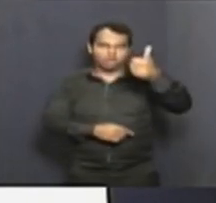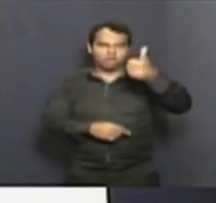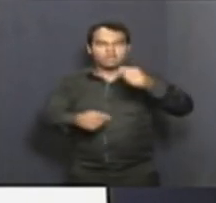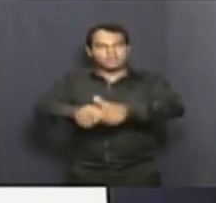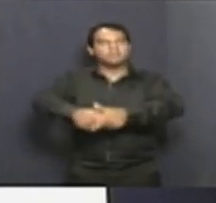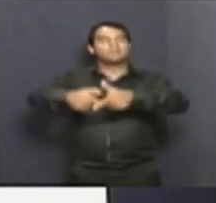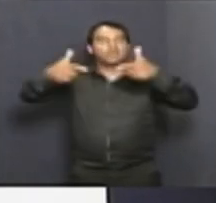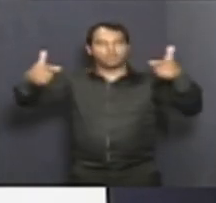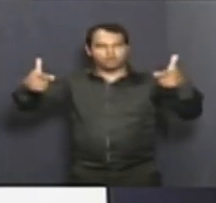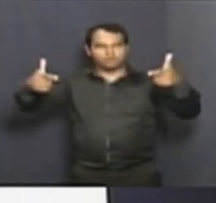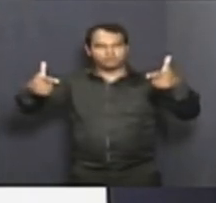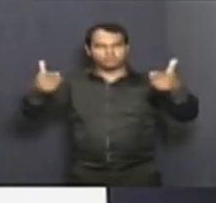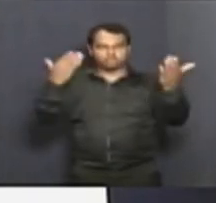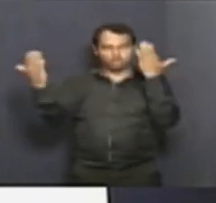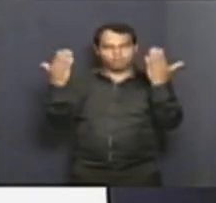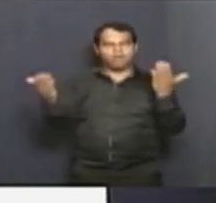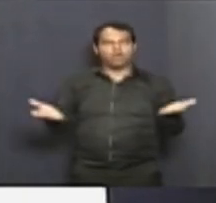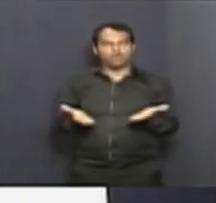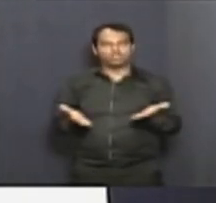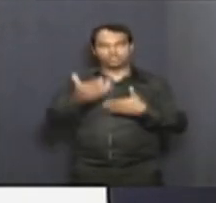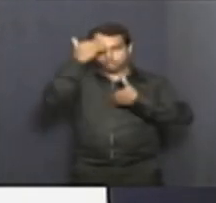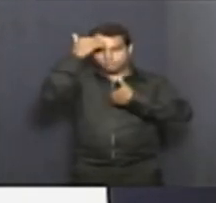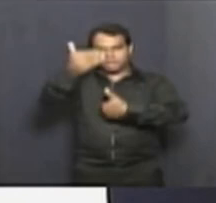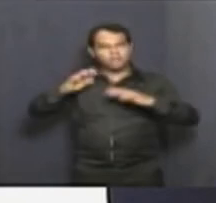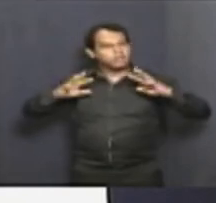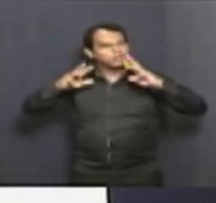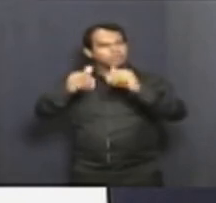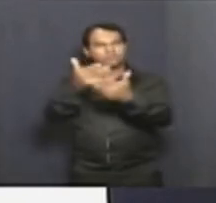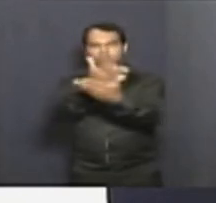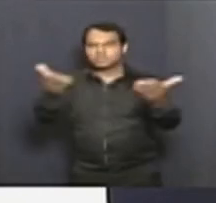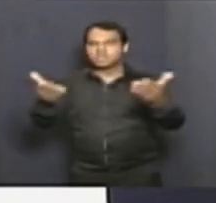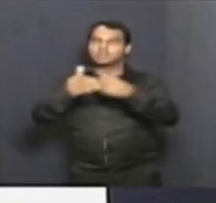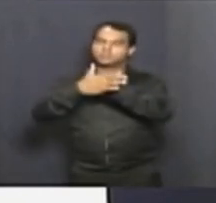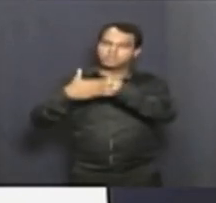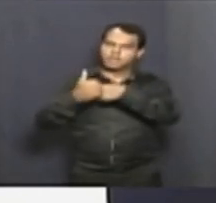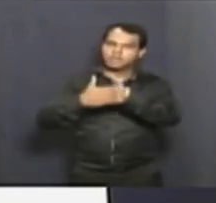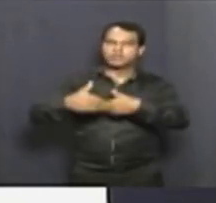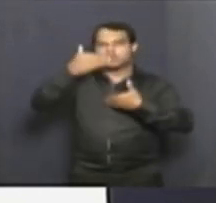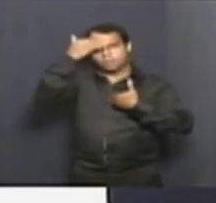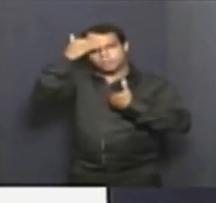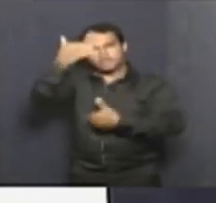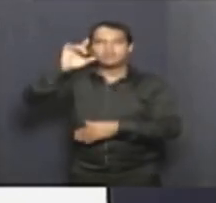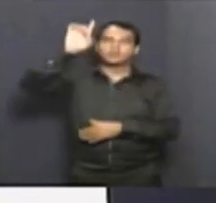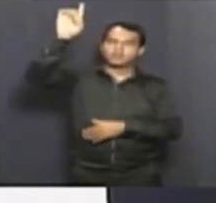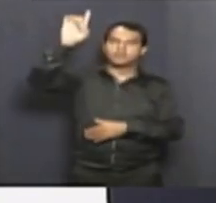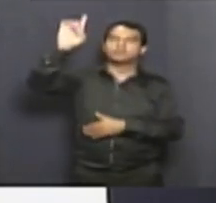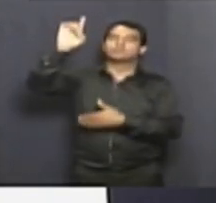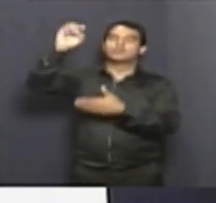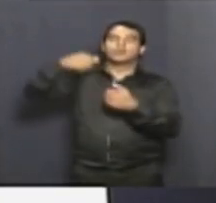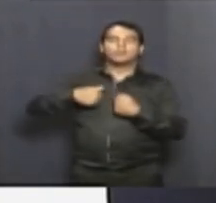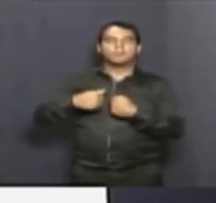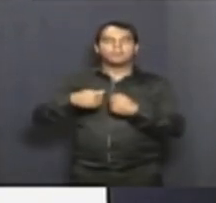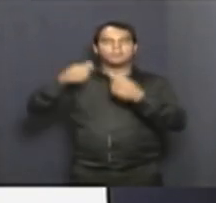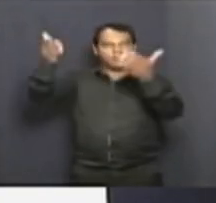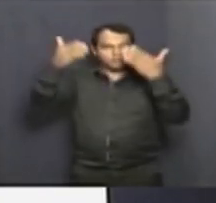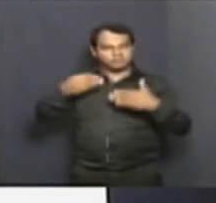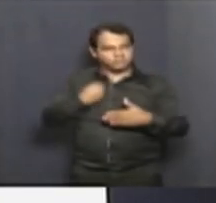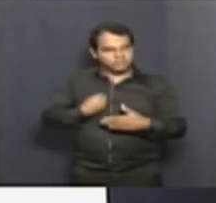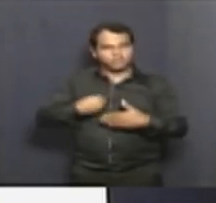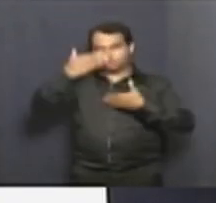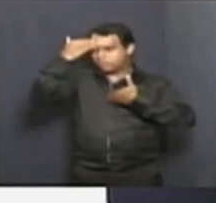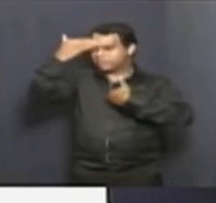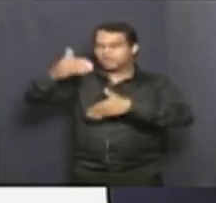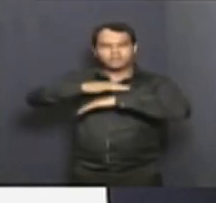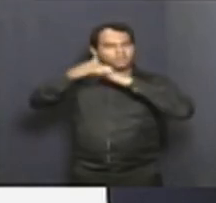maior do que é hoje muito obrigado a todos por esse carinho muito obrigado a todos pelo acolhimento muito obrigado a todos